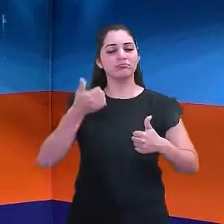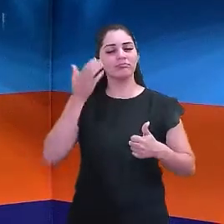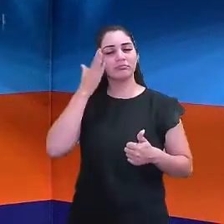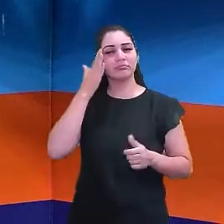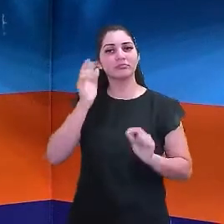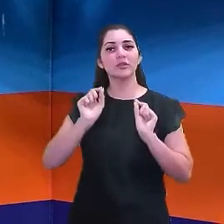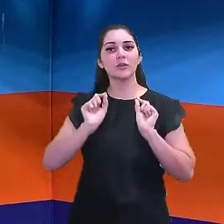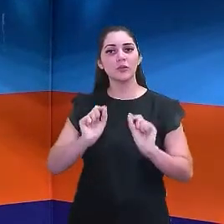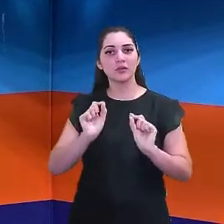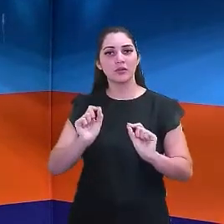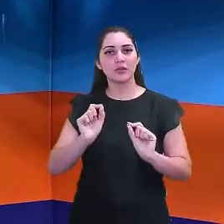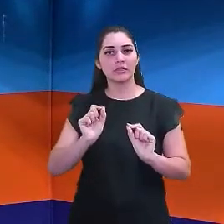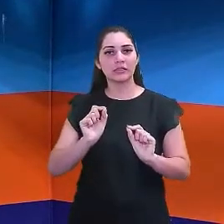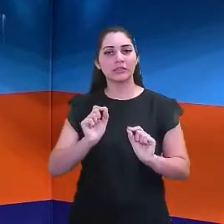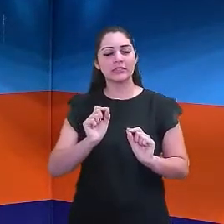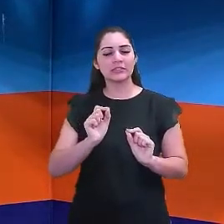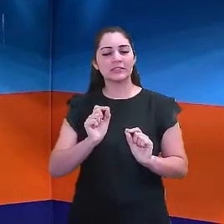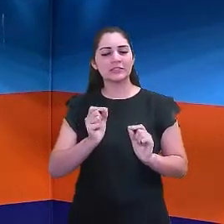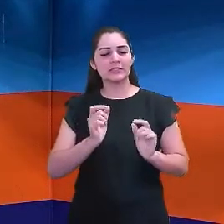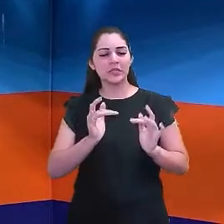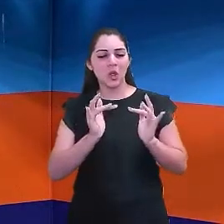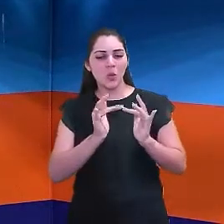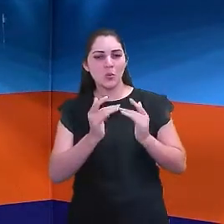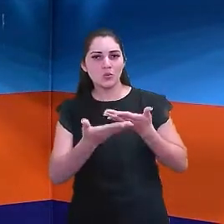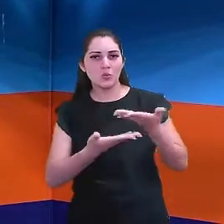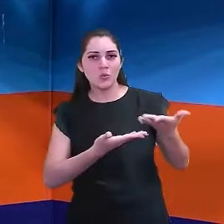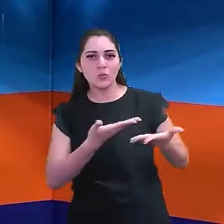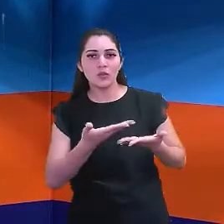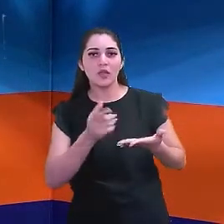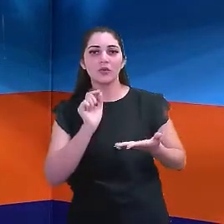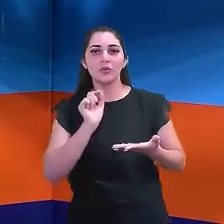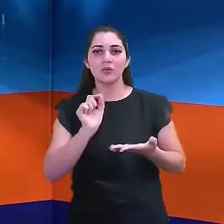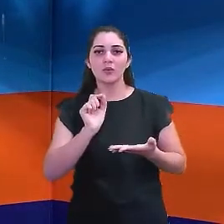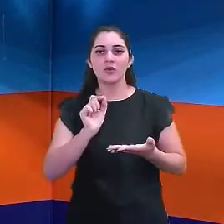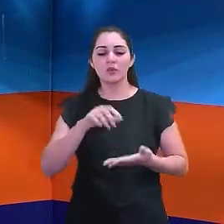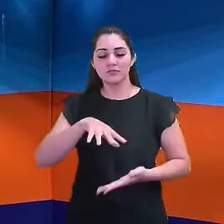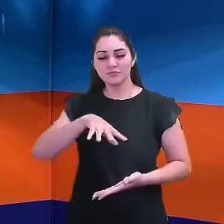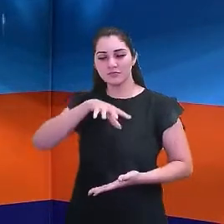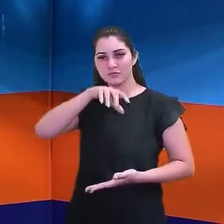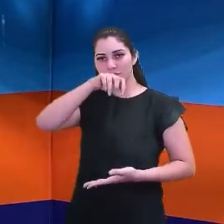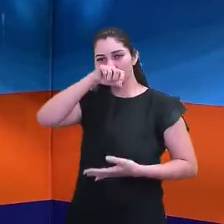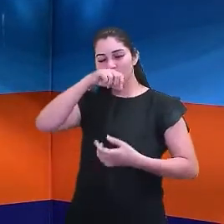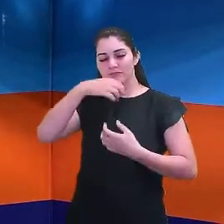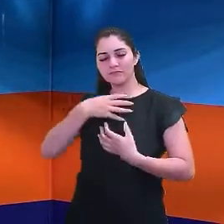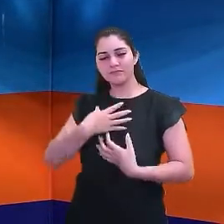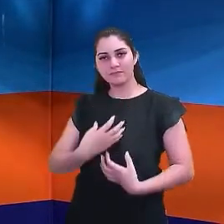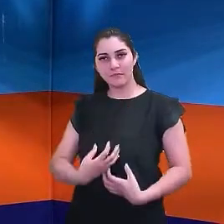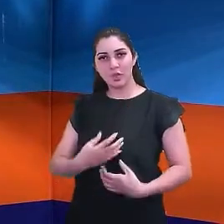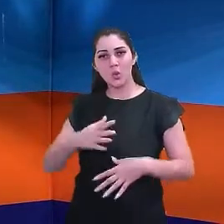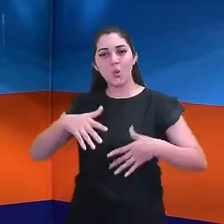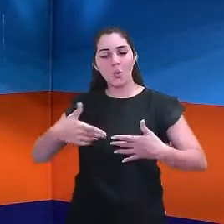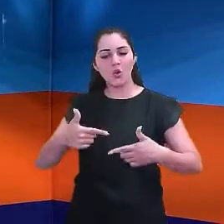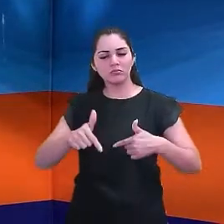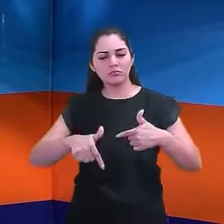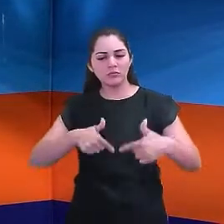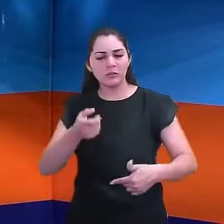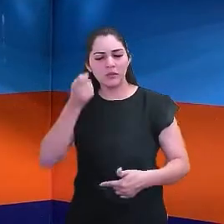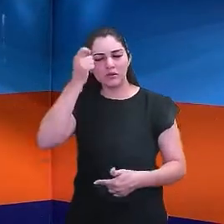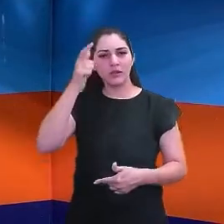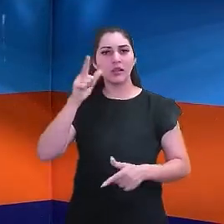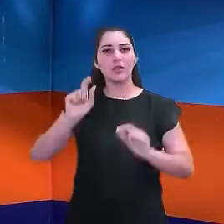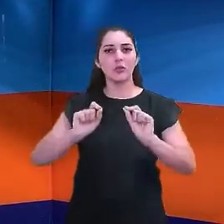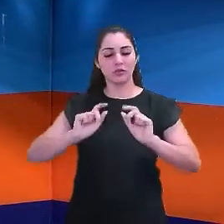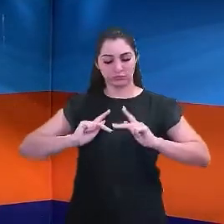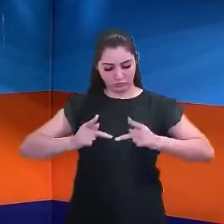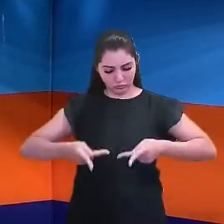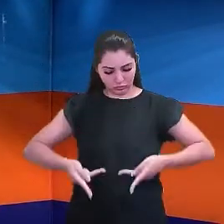entender que está intimamente dialogando com o sistema respiratório. Então, quando eu trabalho a ideia de fisiologia humana, eu não posso